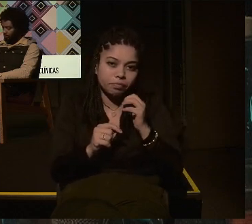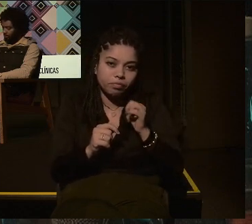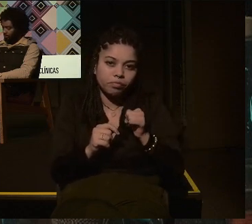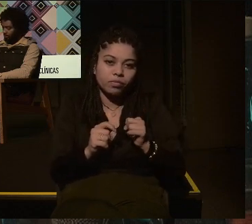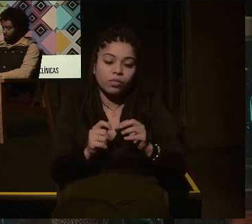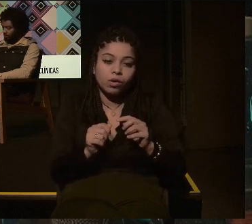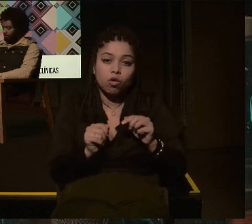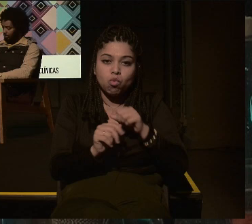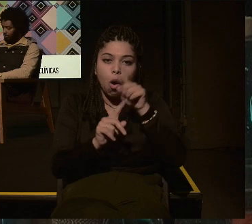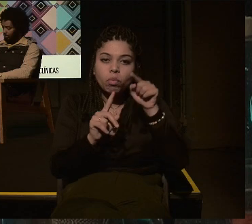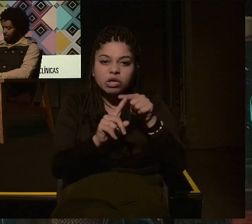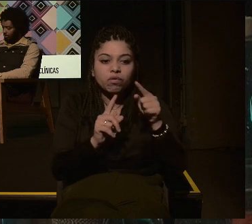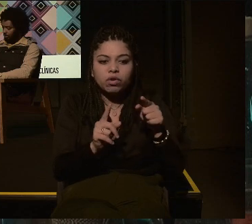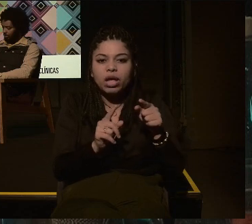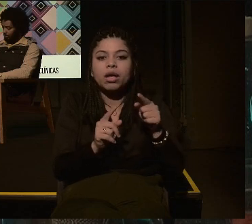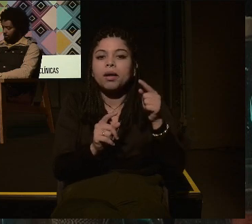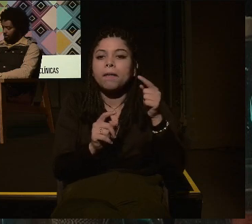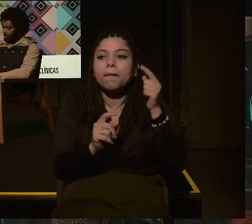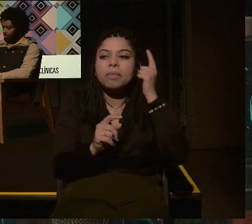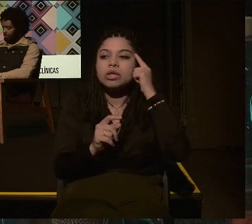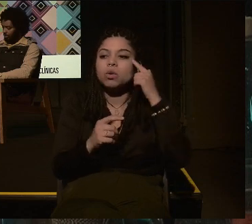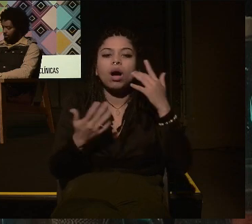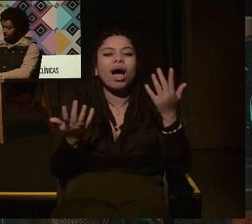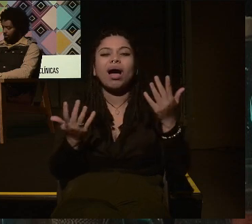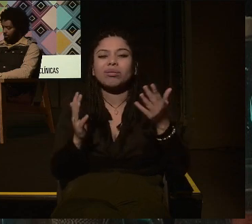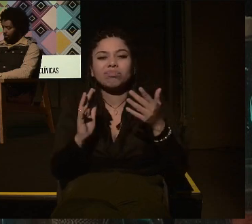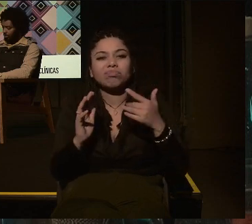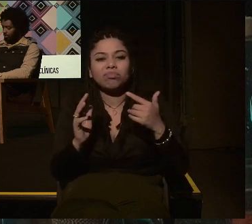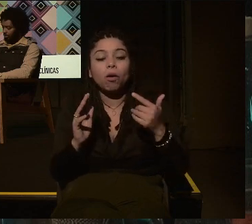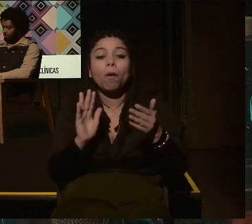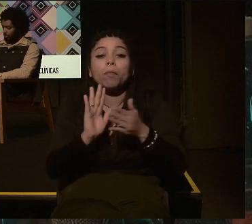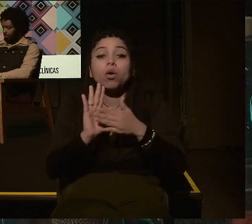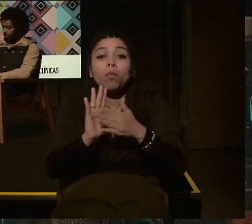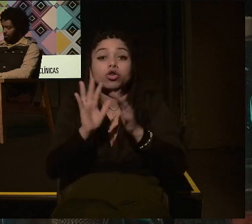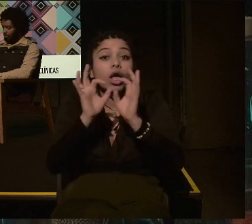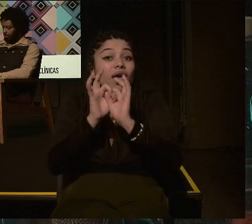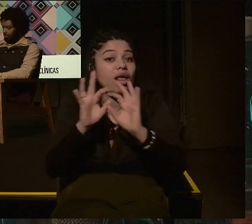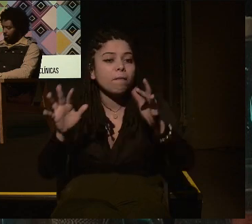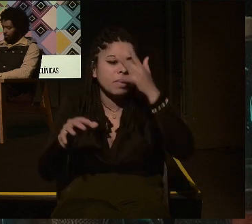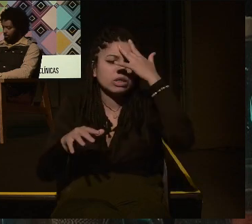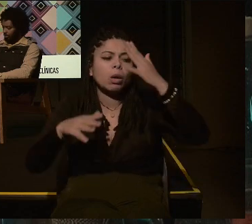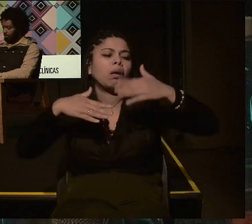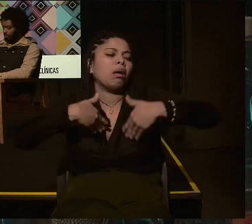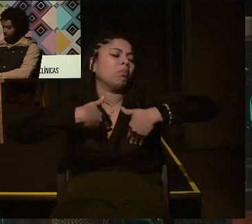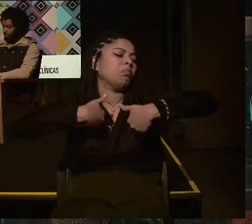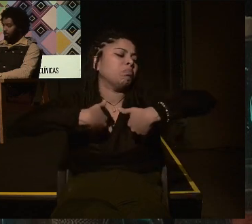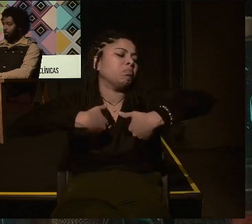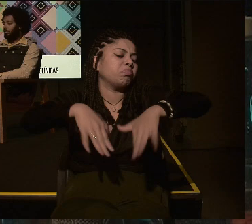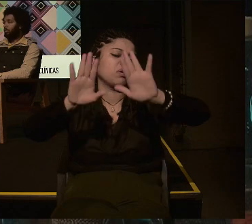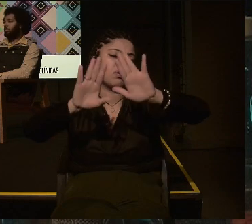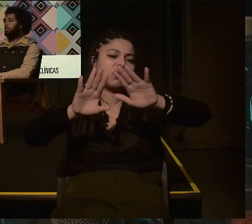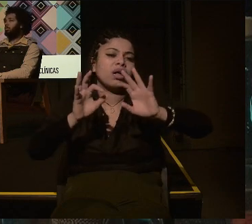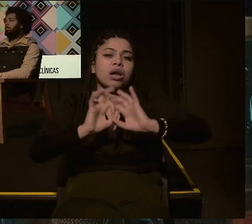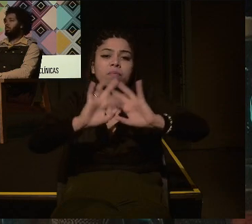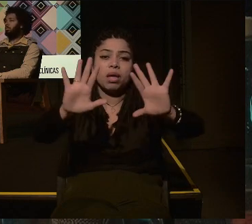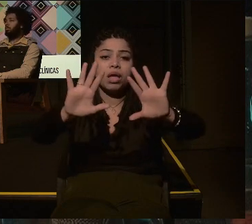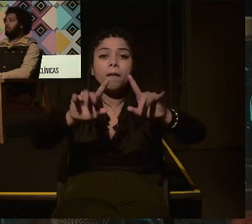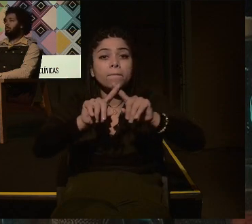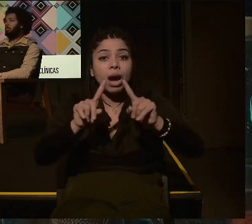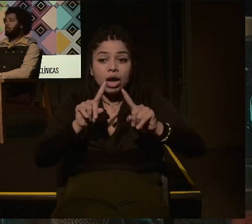um conceito de liberdade, uma proposta de liberdade, ter feito isso sem pensar